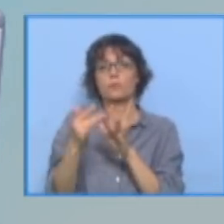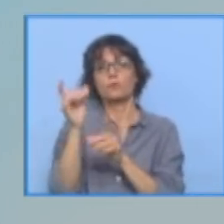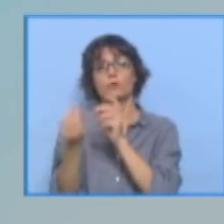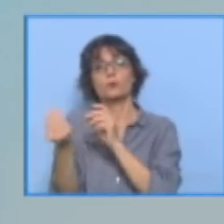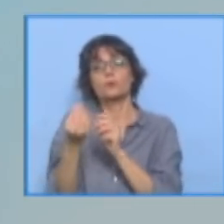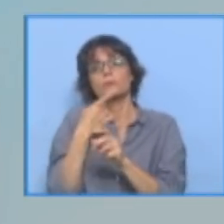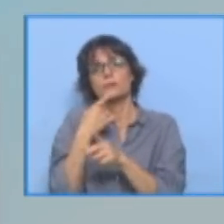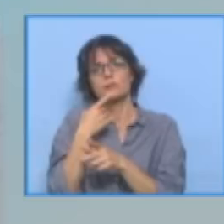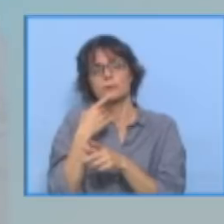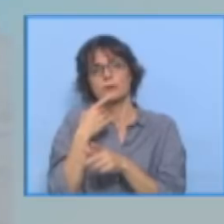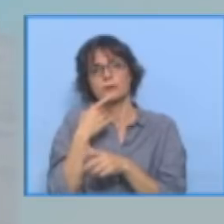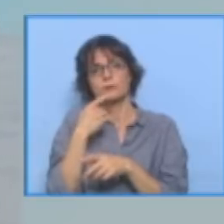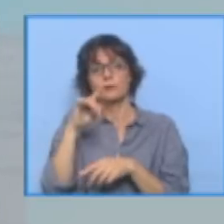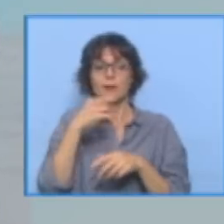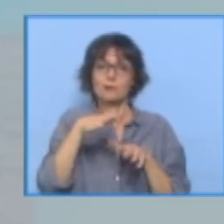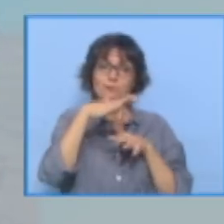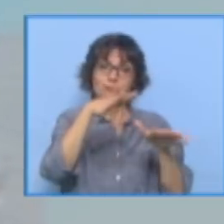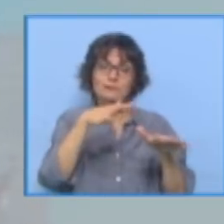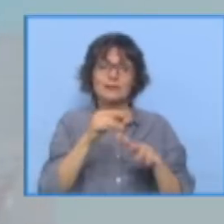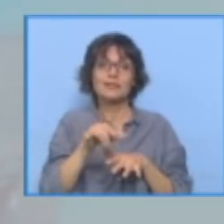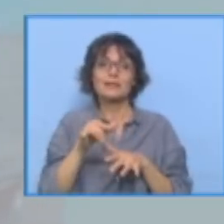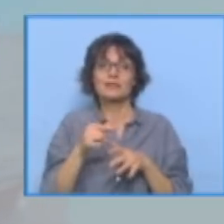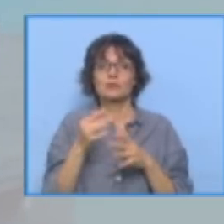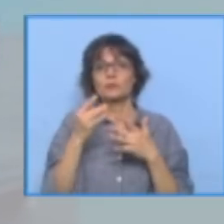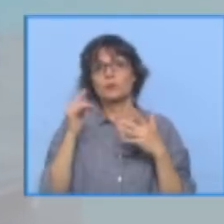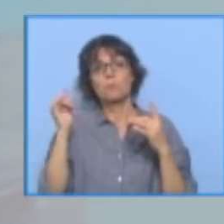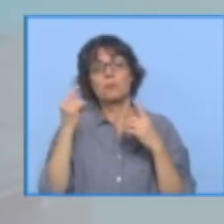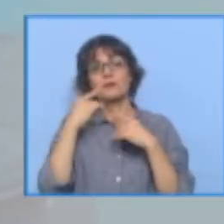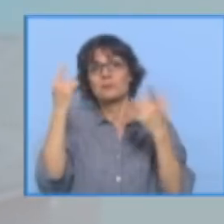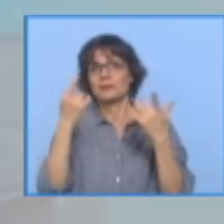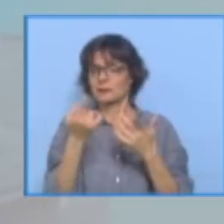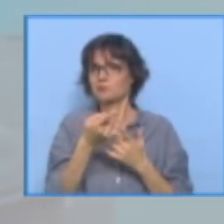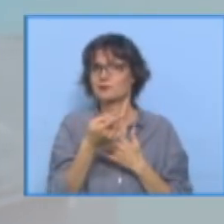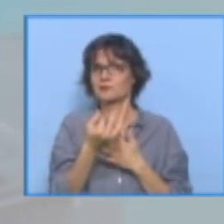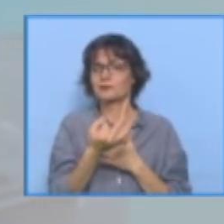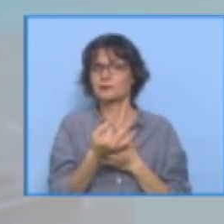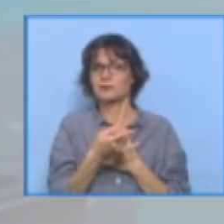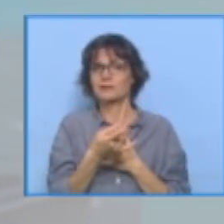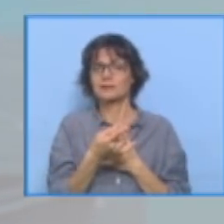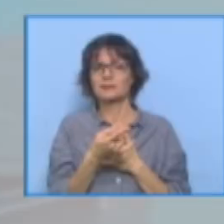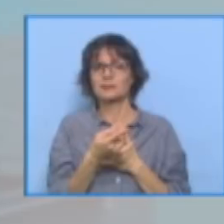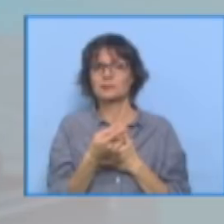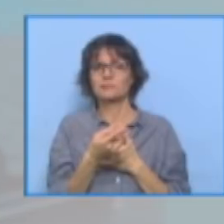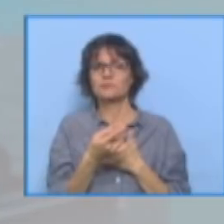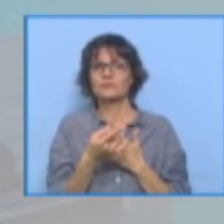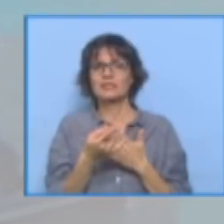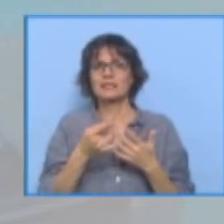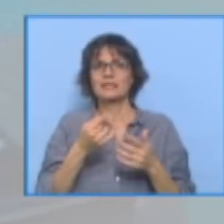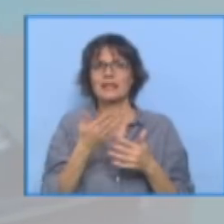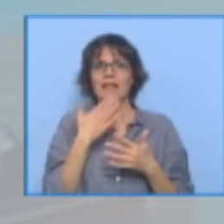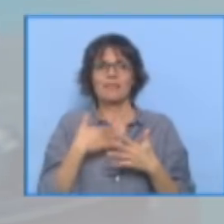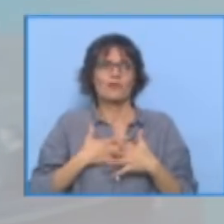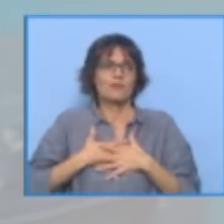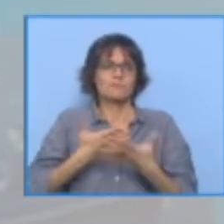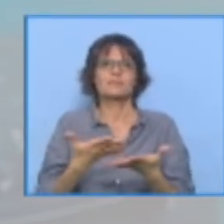eles. E pronto, e portanto criaram este novo espetáculo que vem, Madalena também me podes ajudar aqui, desta vontade de...